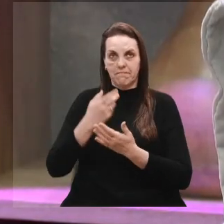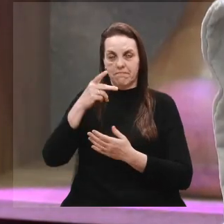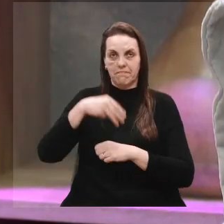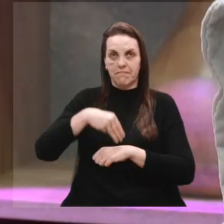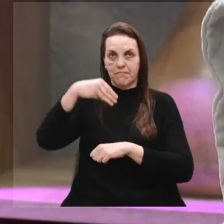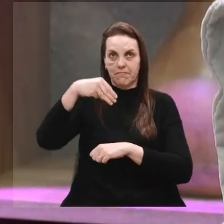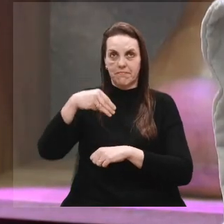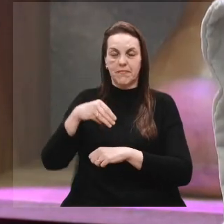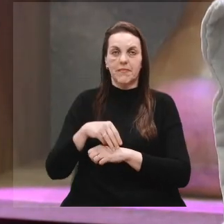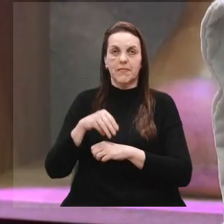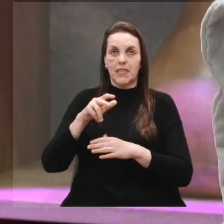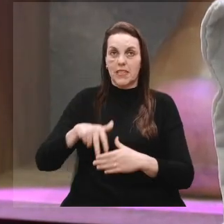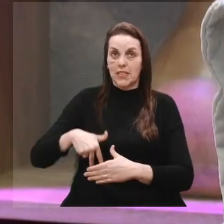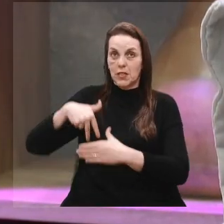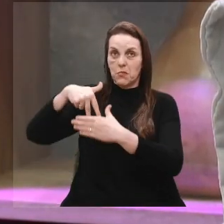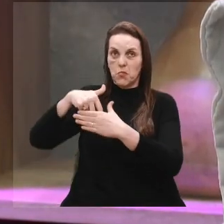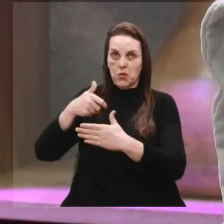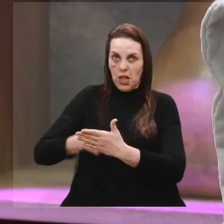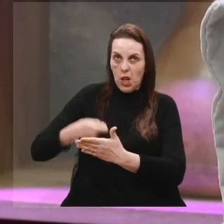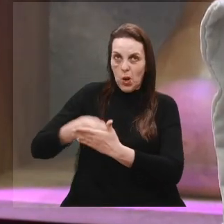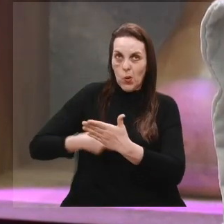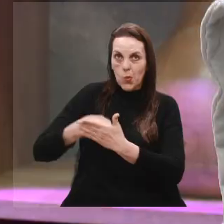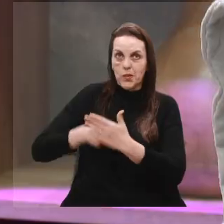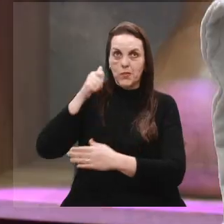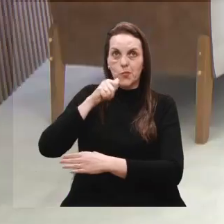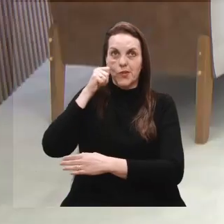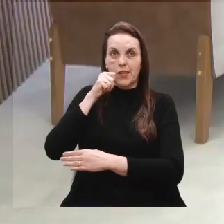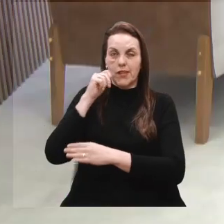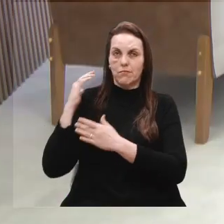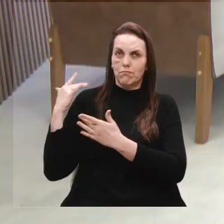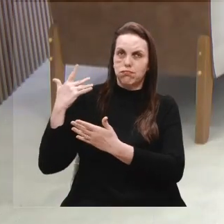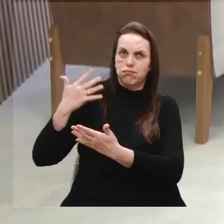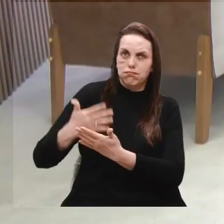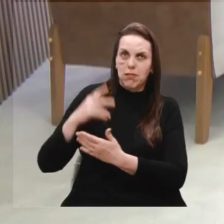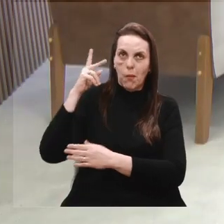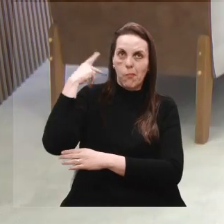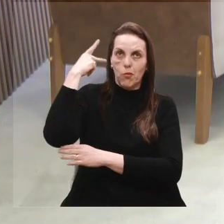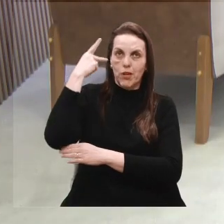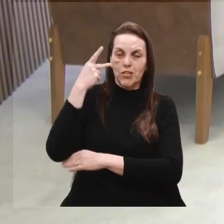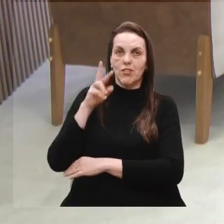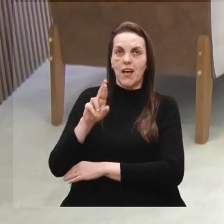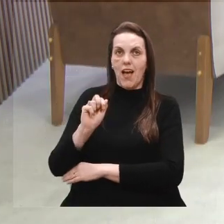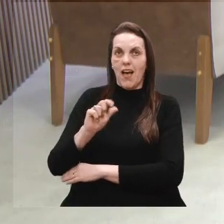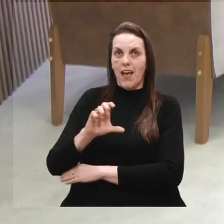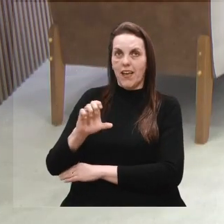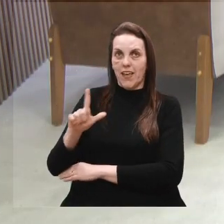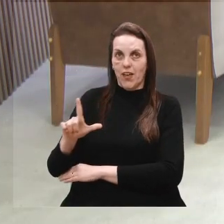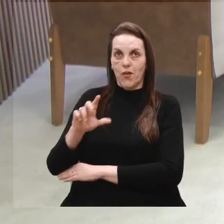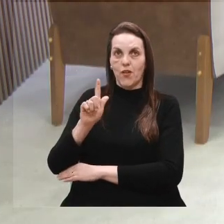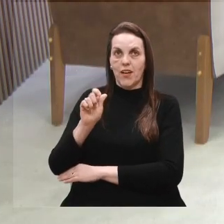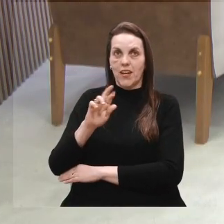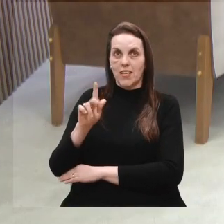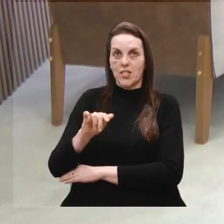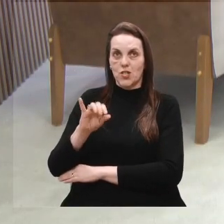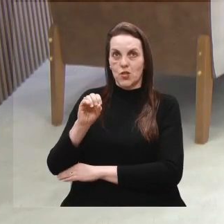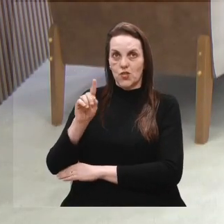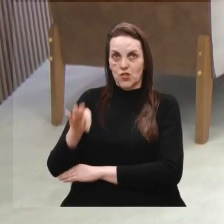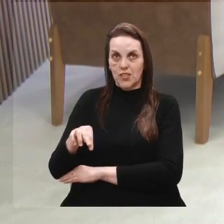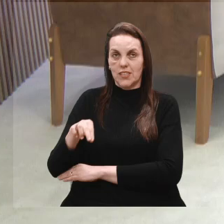Uma Tribuna a serviço das lutas das mulheres, a trajetória política de Raquel Graziotin em Caxias do